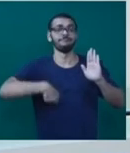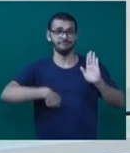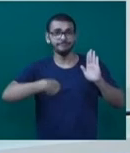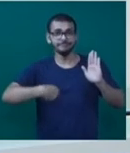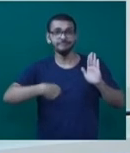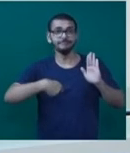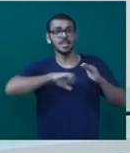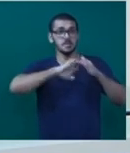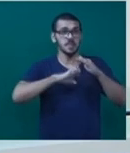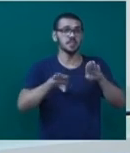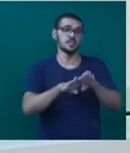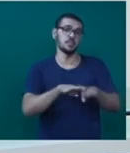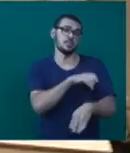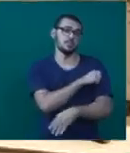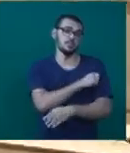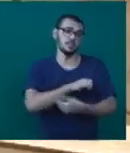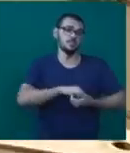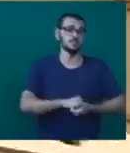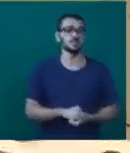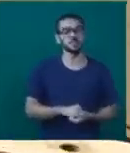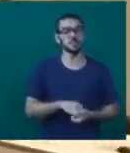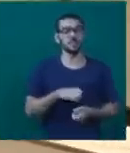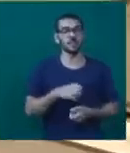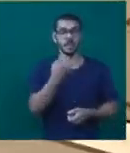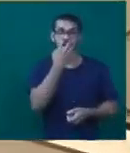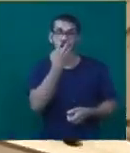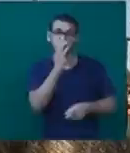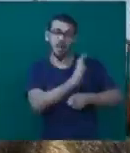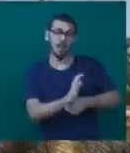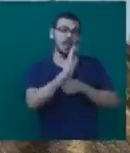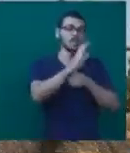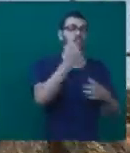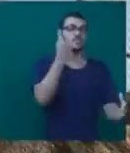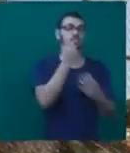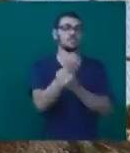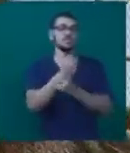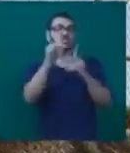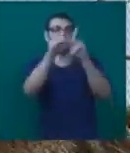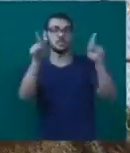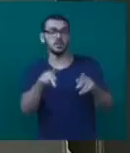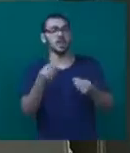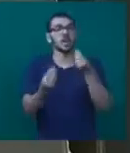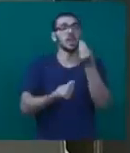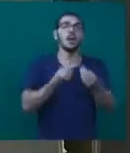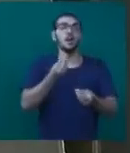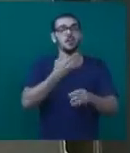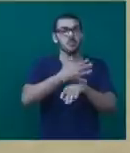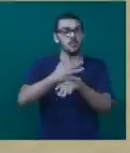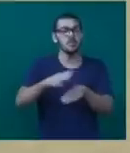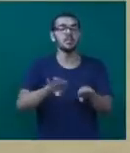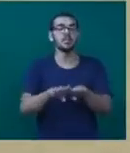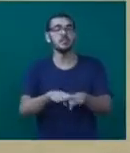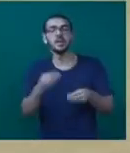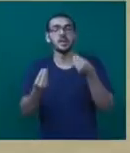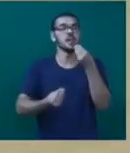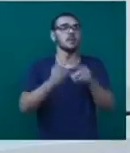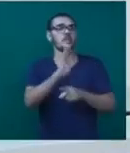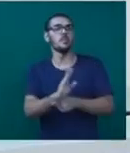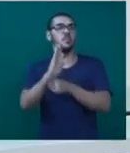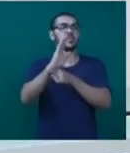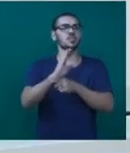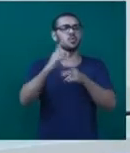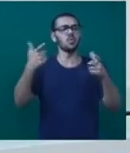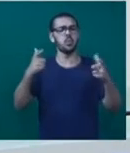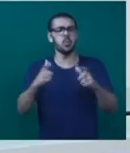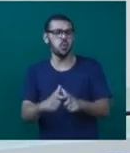empregadores? Cães no reforço à segurança pública, como os animais são treinados e o quanto eles ajudam na redução da criminalidade. Tem